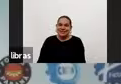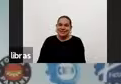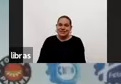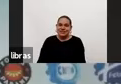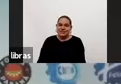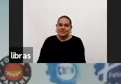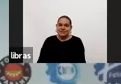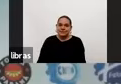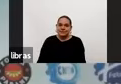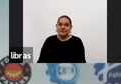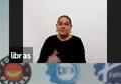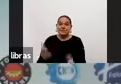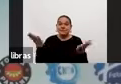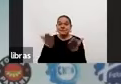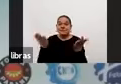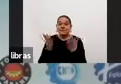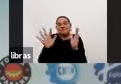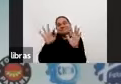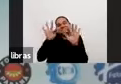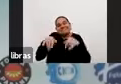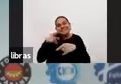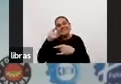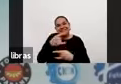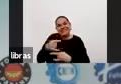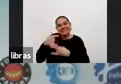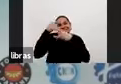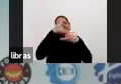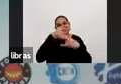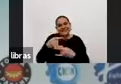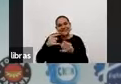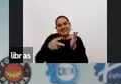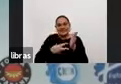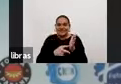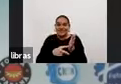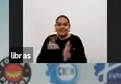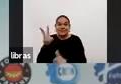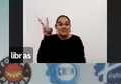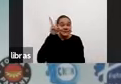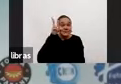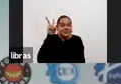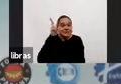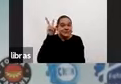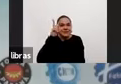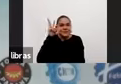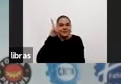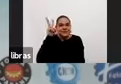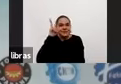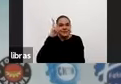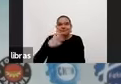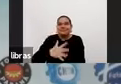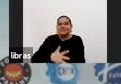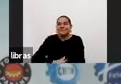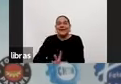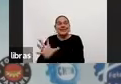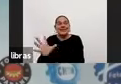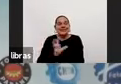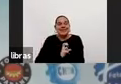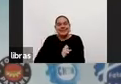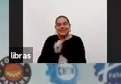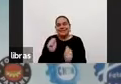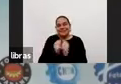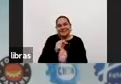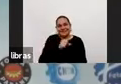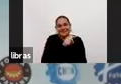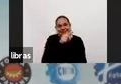E chegamos a mais o final da live SMC desta segunda-feira. Eu adorei estar com vocês e